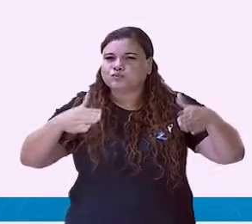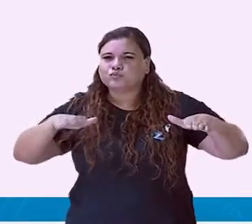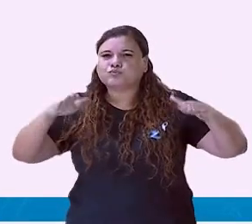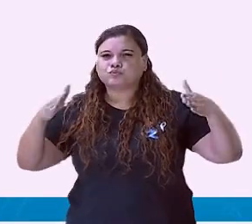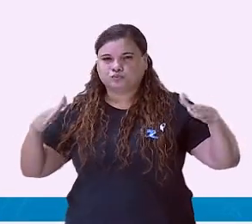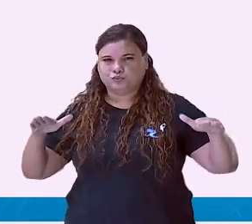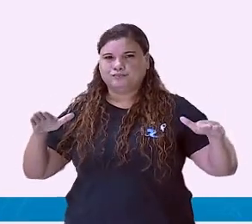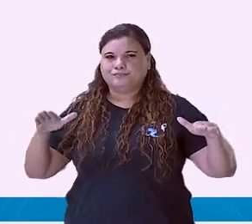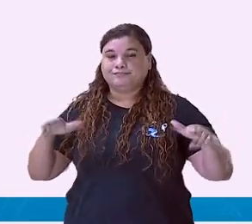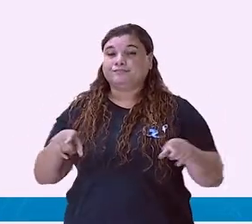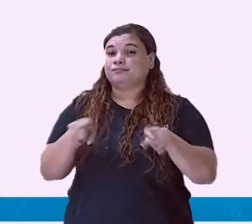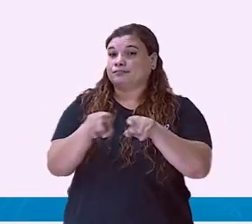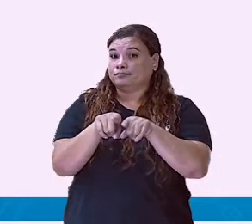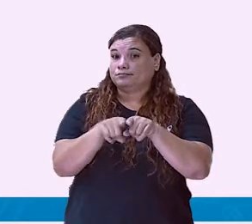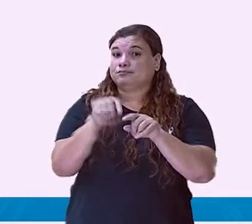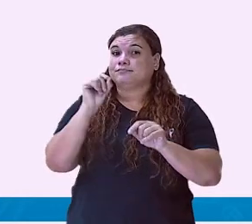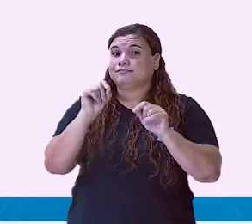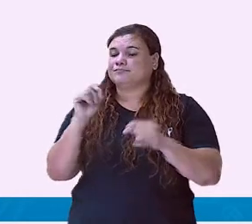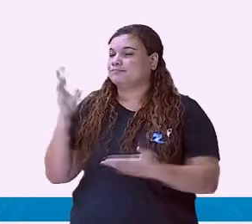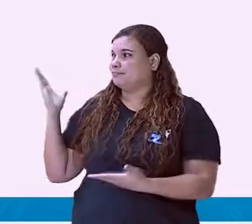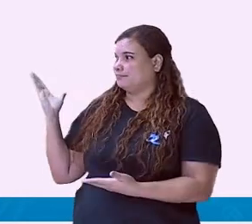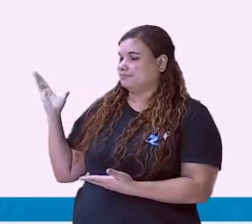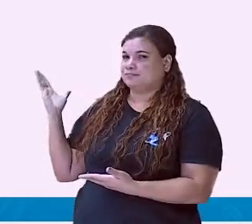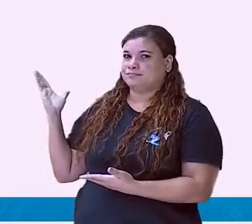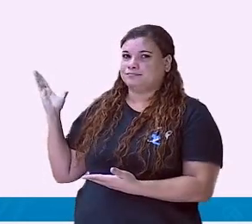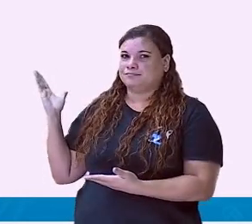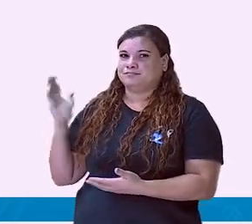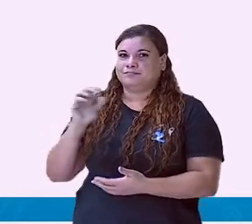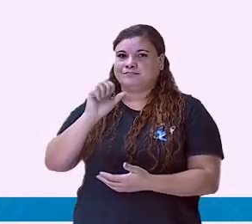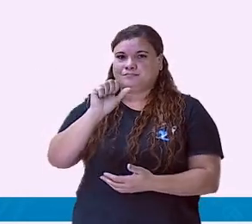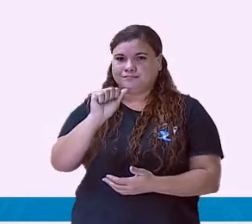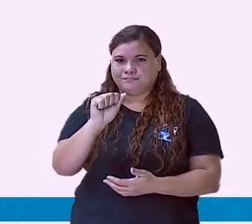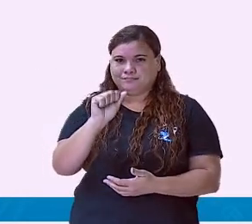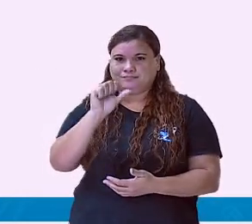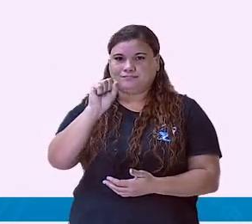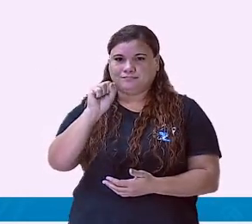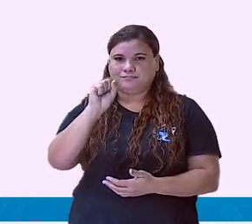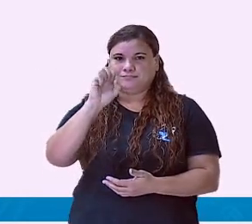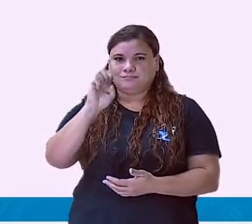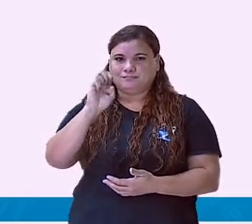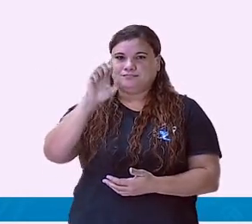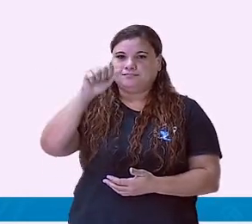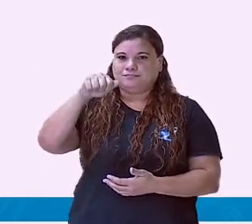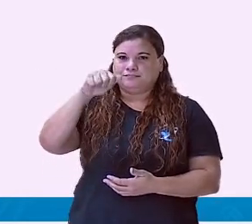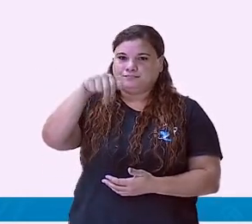Associação das Nações do Sudeste Asiático, ASEAN.